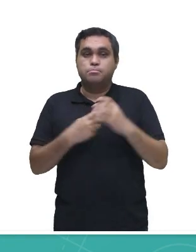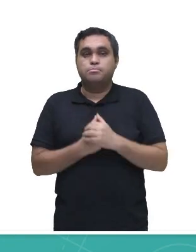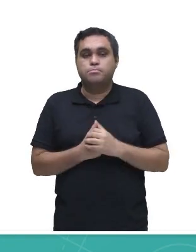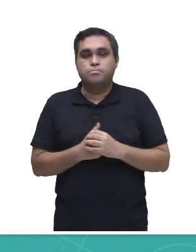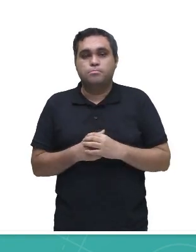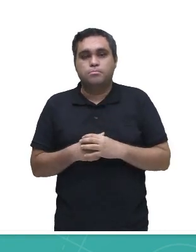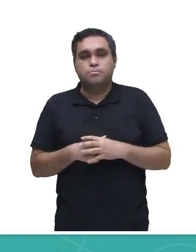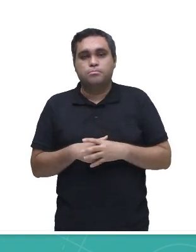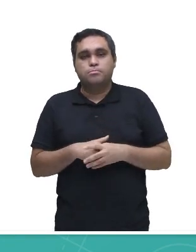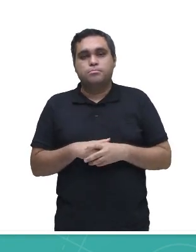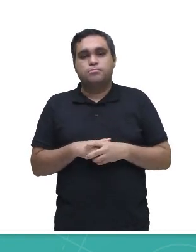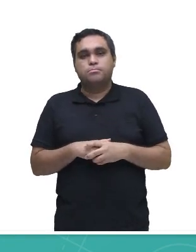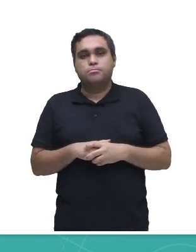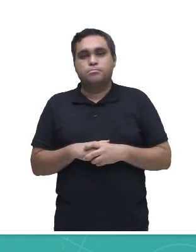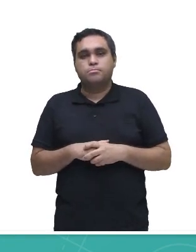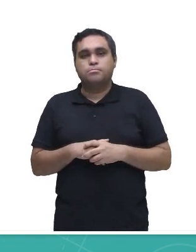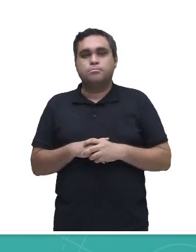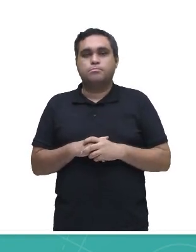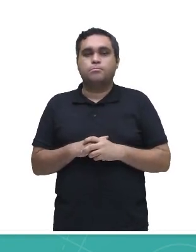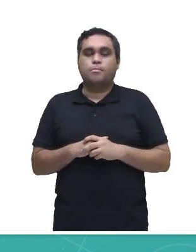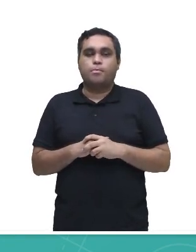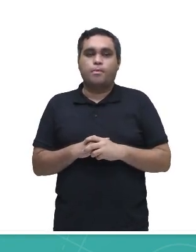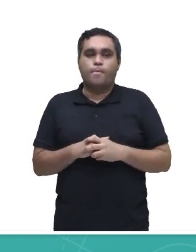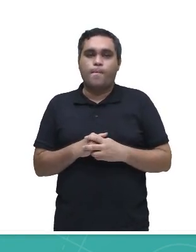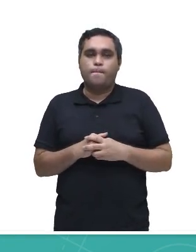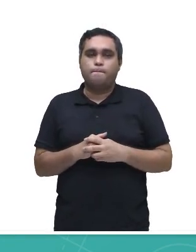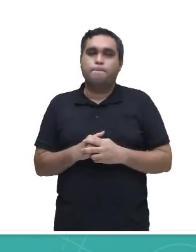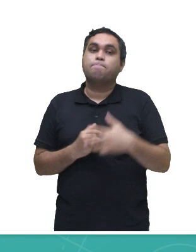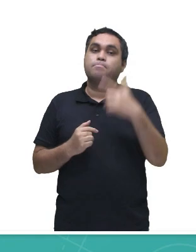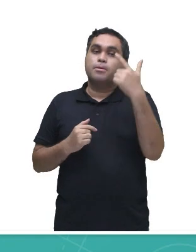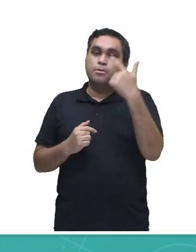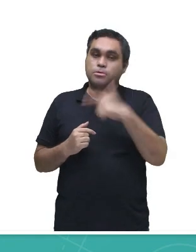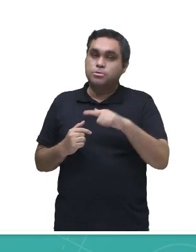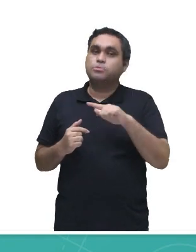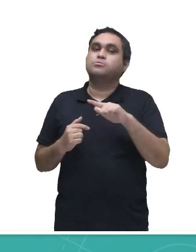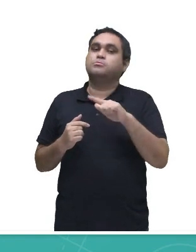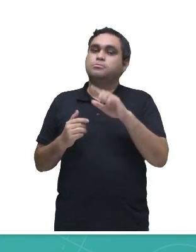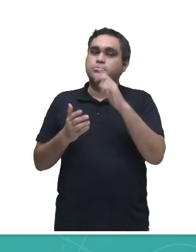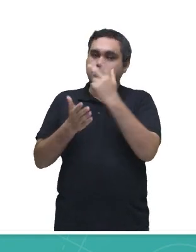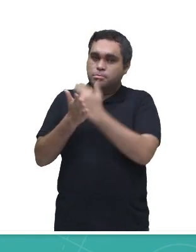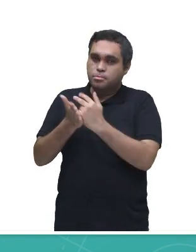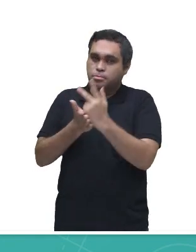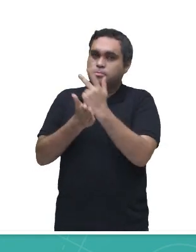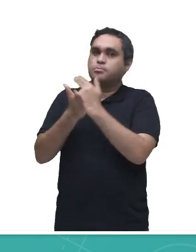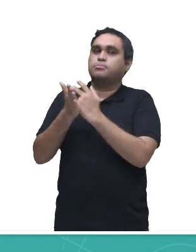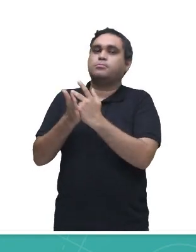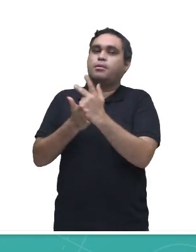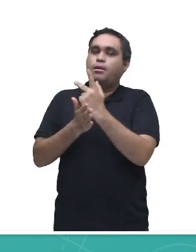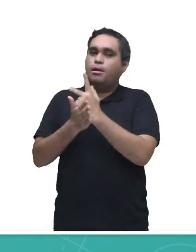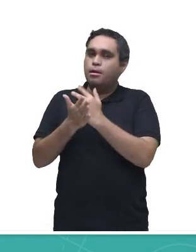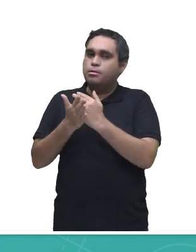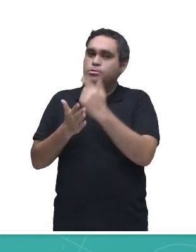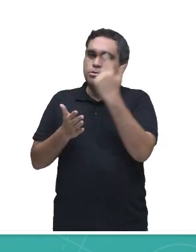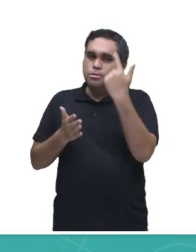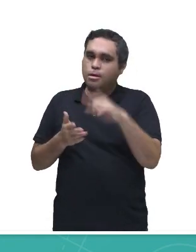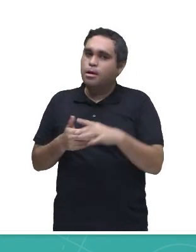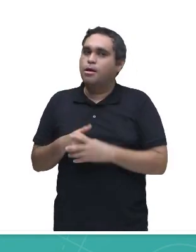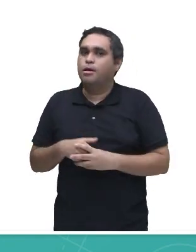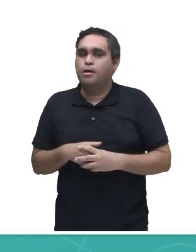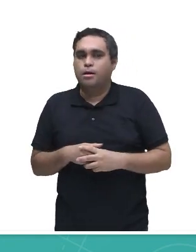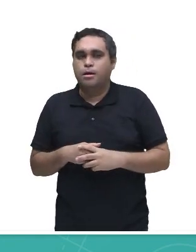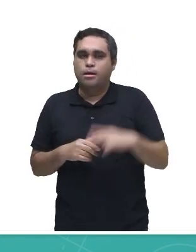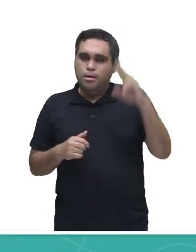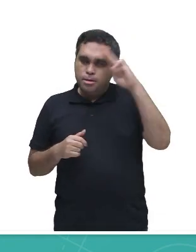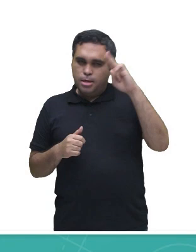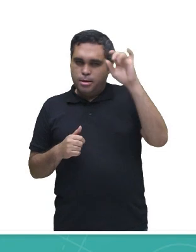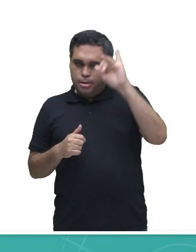Deixa eu arrumar aqui, fazer de novo aqui uma mitocôndria, né? A gente desenhou, mostrou para vocês